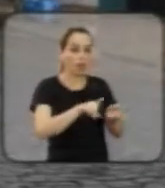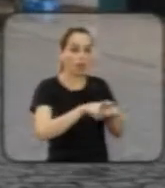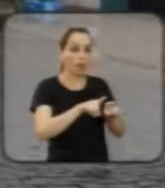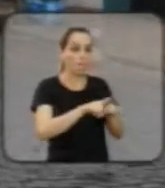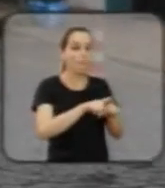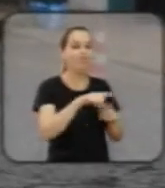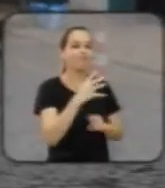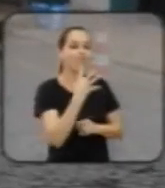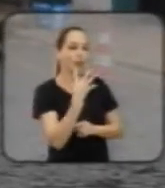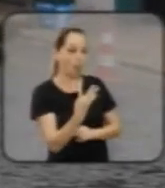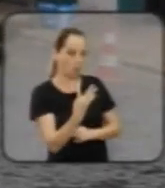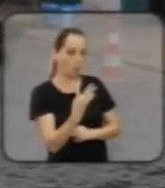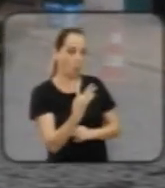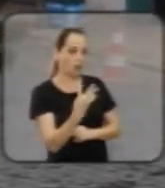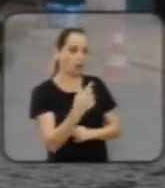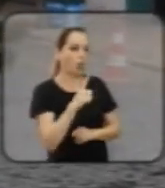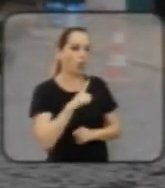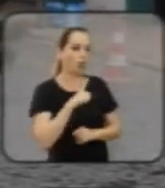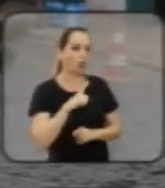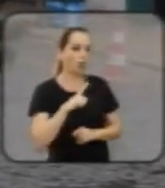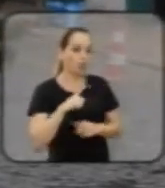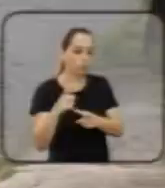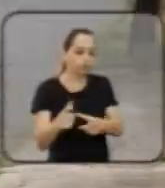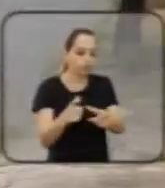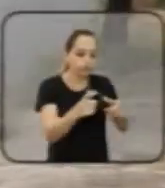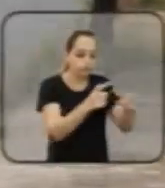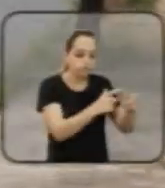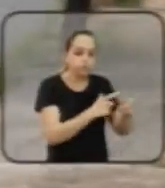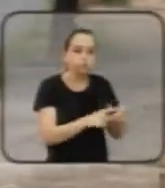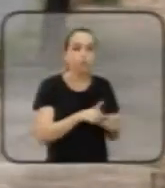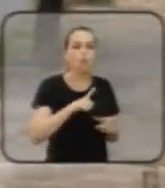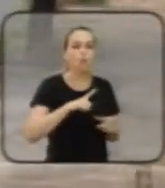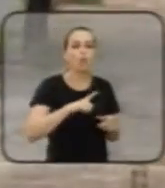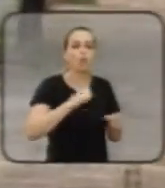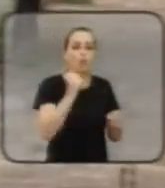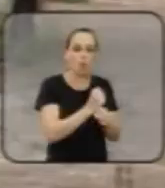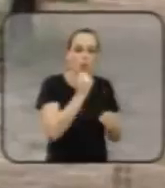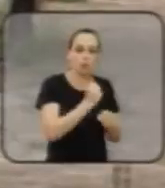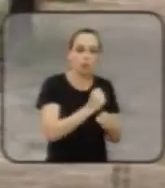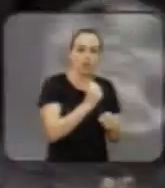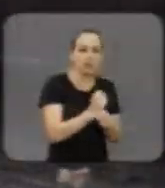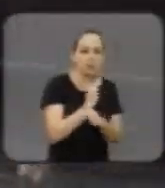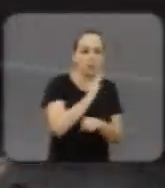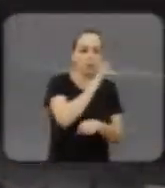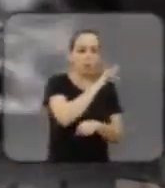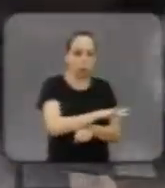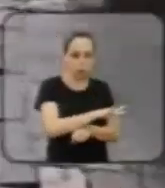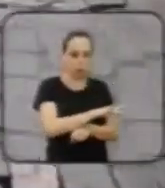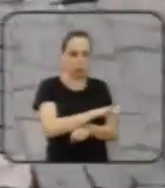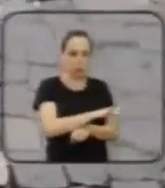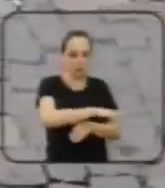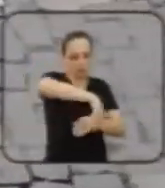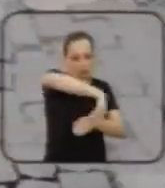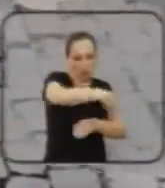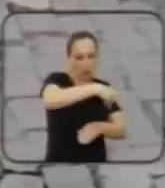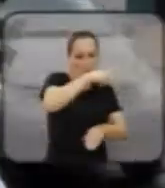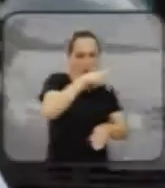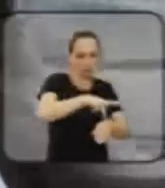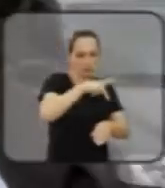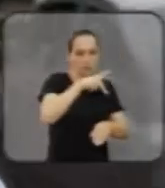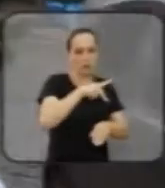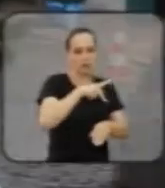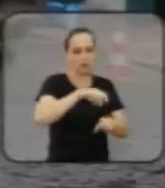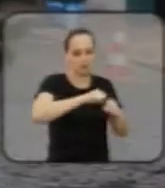Padre Duarte, voluntário da Papa, você vê que vários locais onde houve obra ficou nessa situação. Esse quarteirão